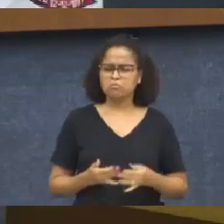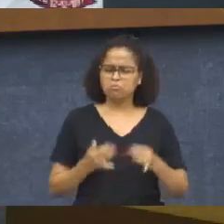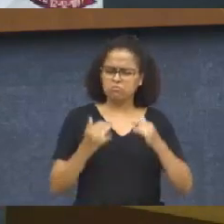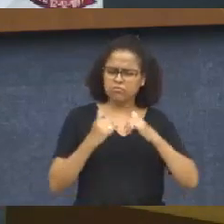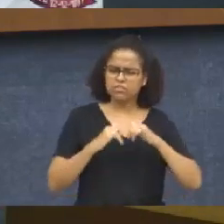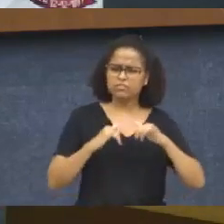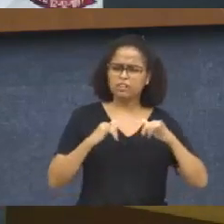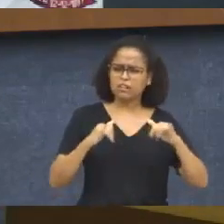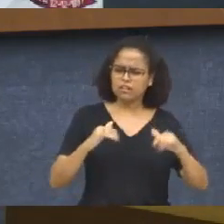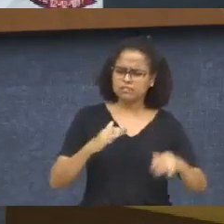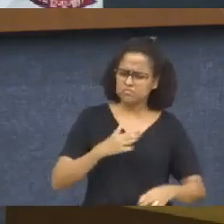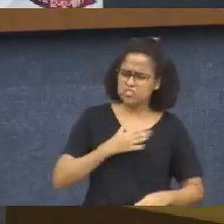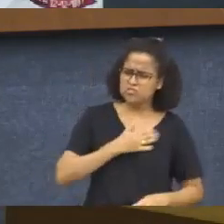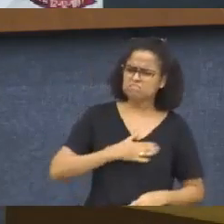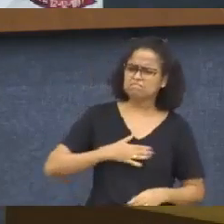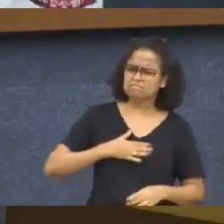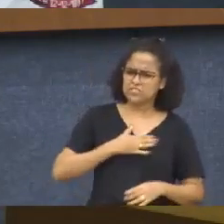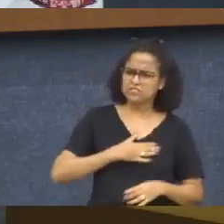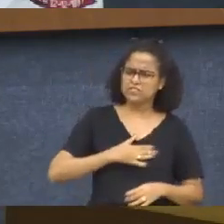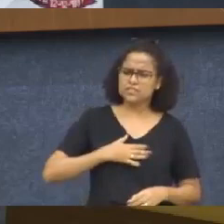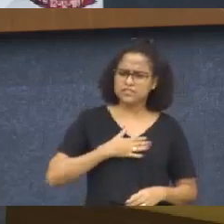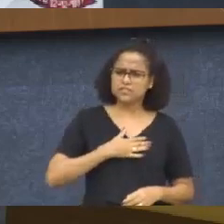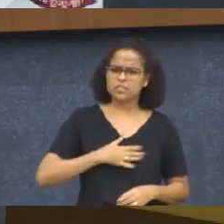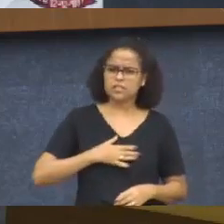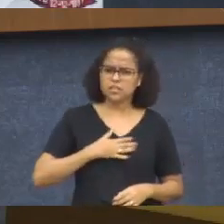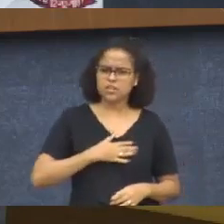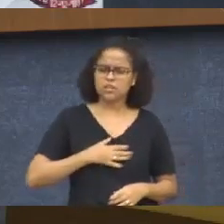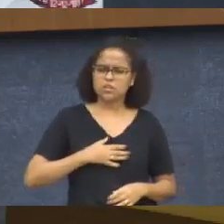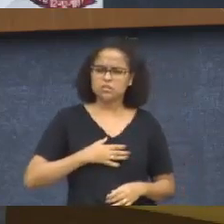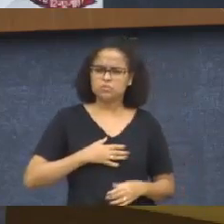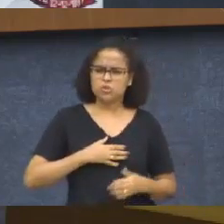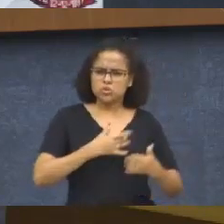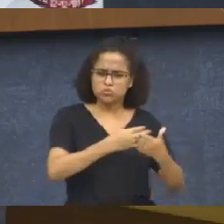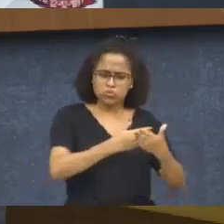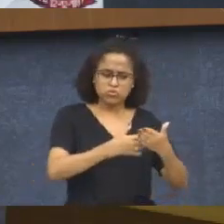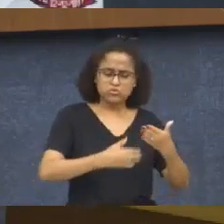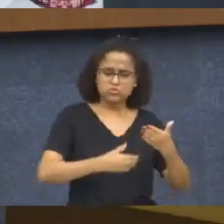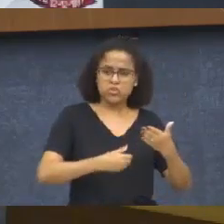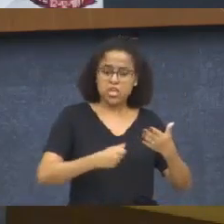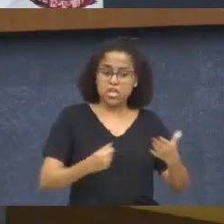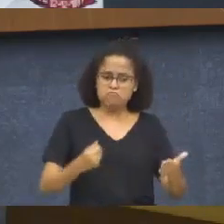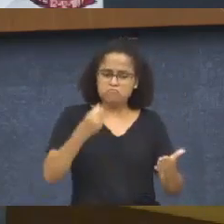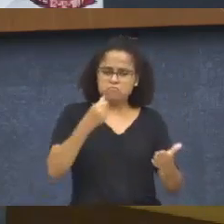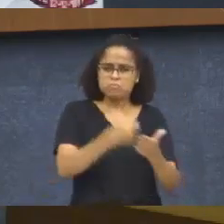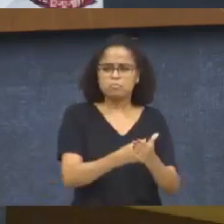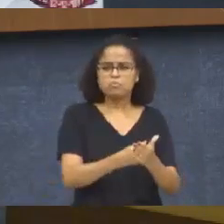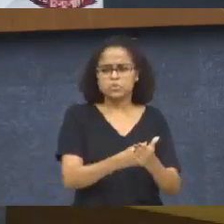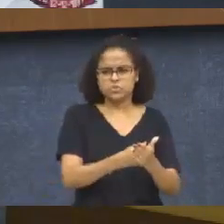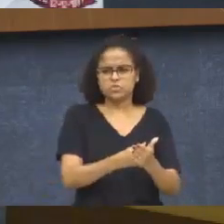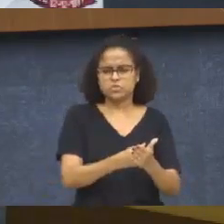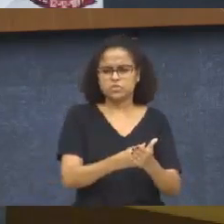satisfação sobre o orçamento participativo, o orçamento impositivo, em primeira mão,